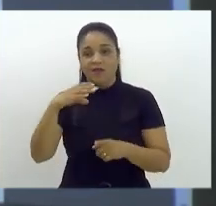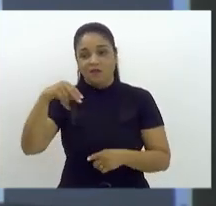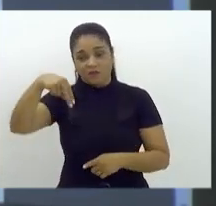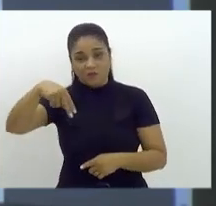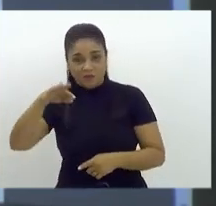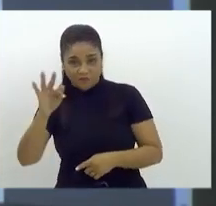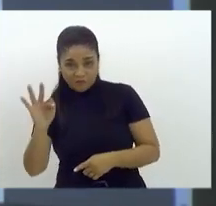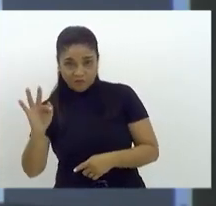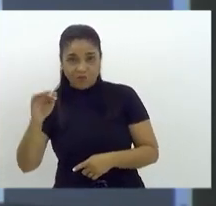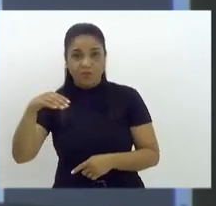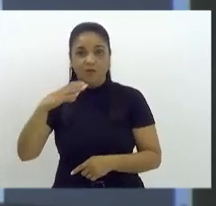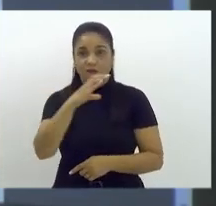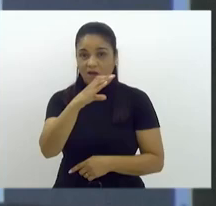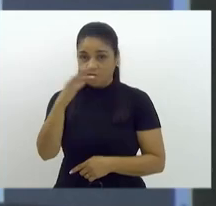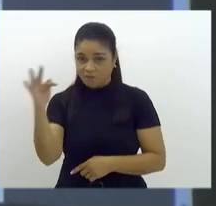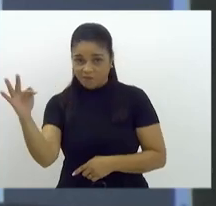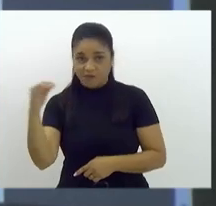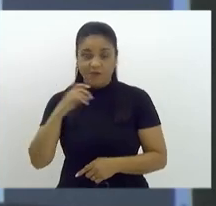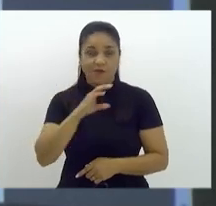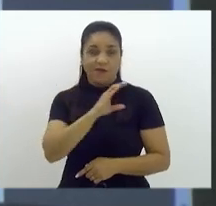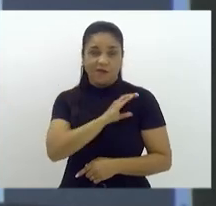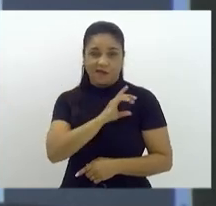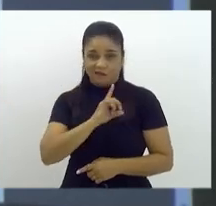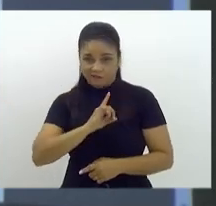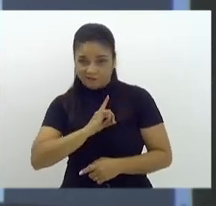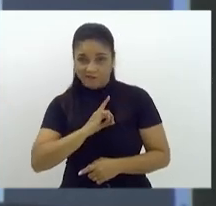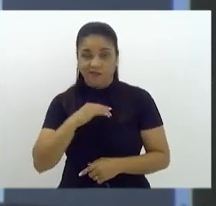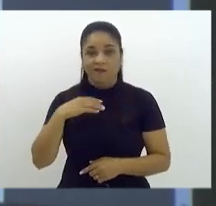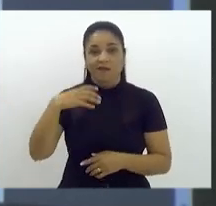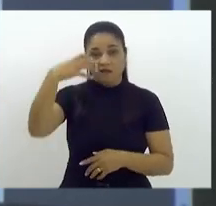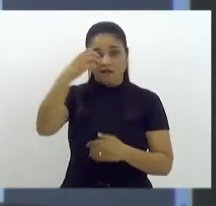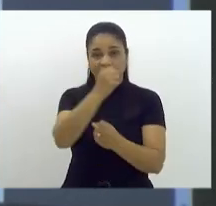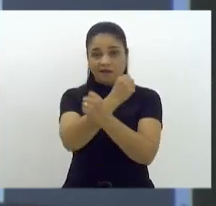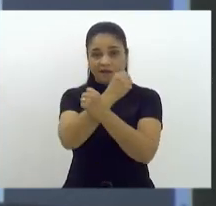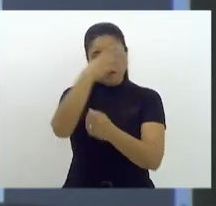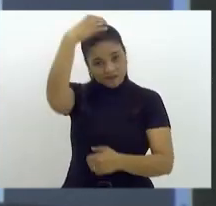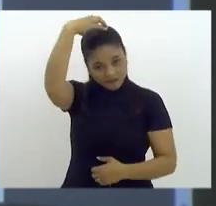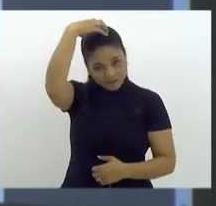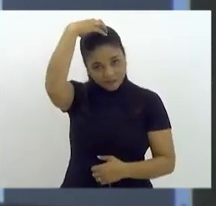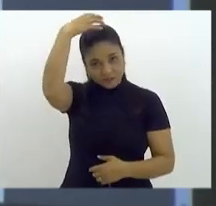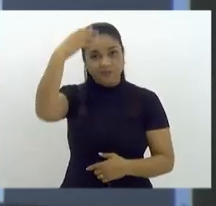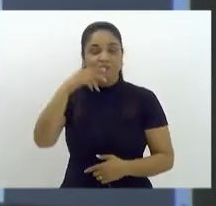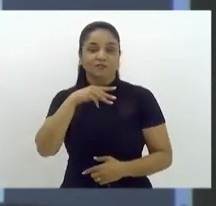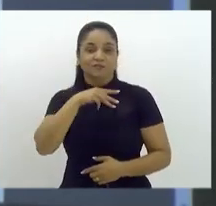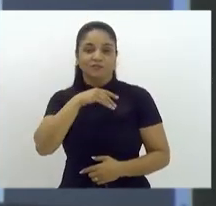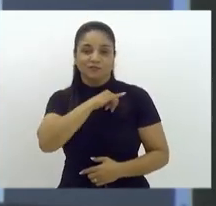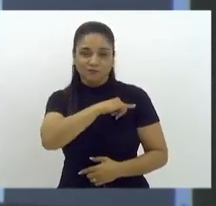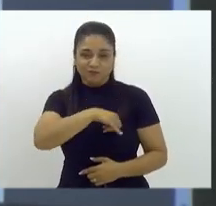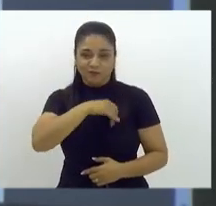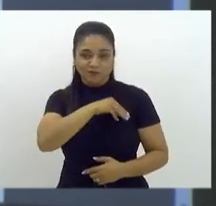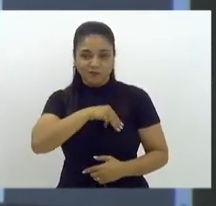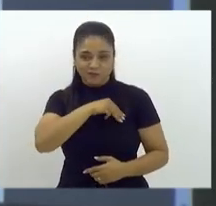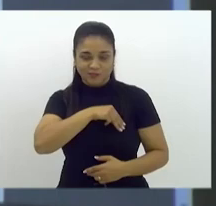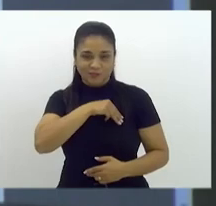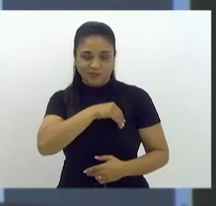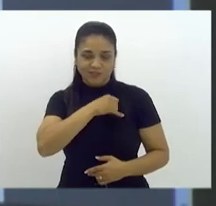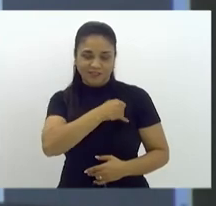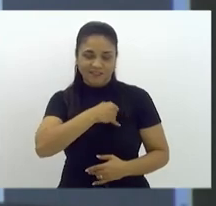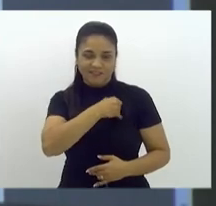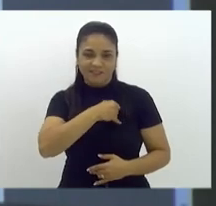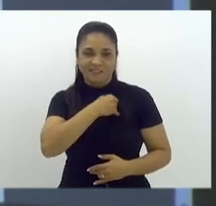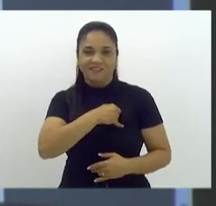Frio Dean Caxias Angra dos Reis Dean São João de Meriti e por último Dean Belford